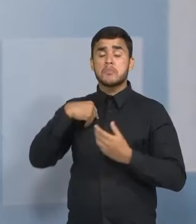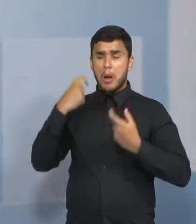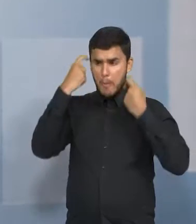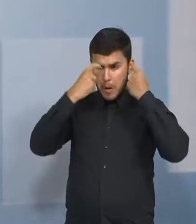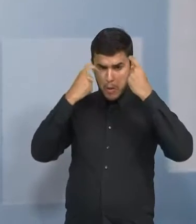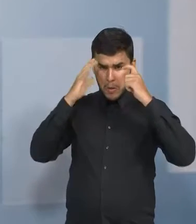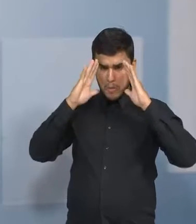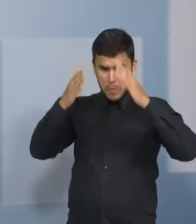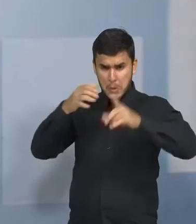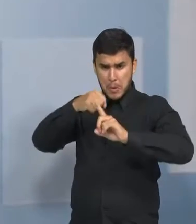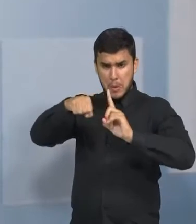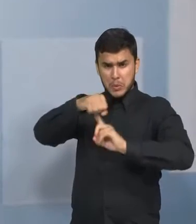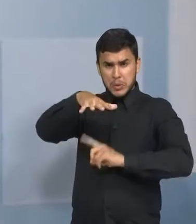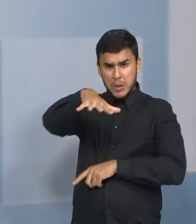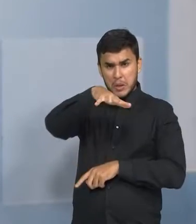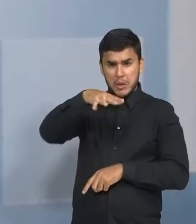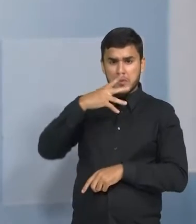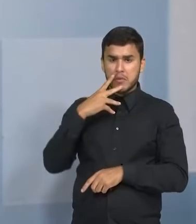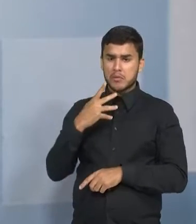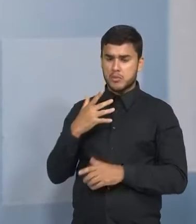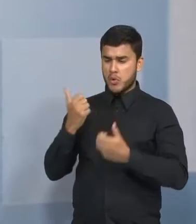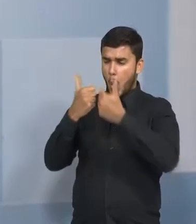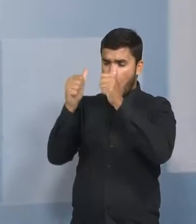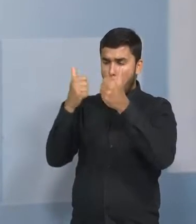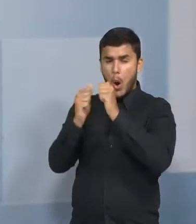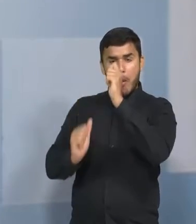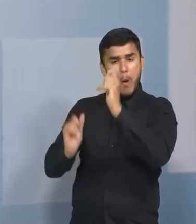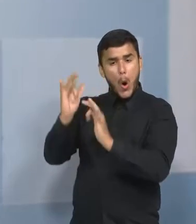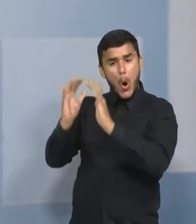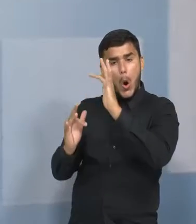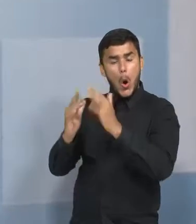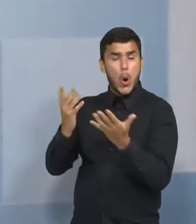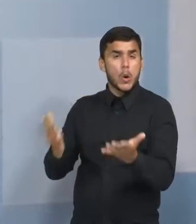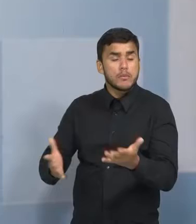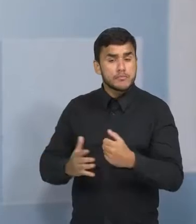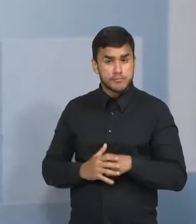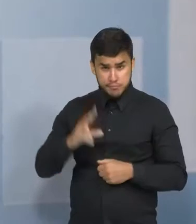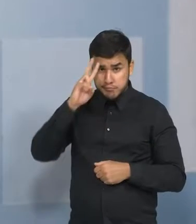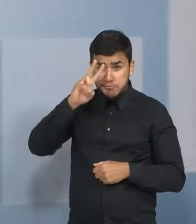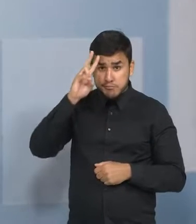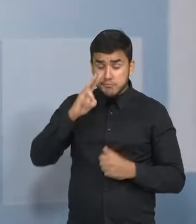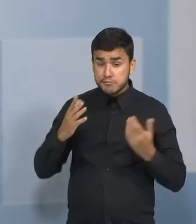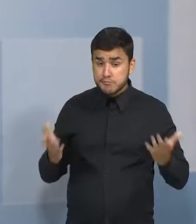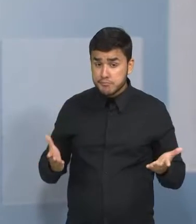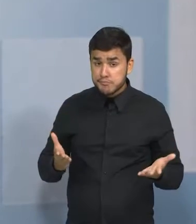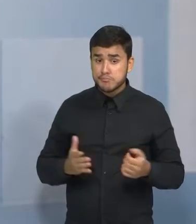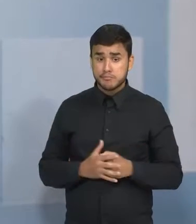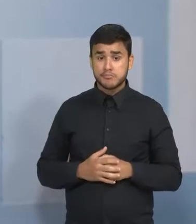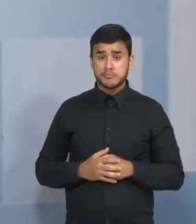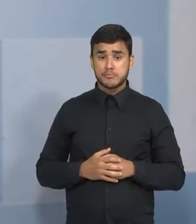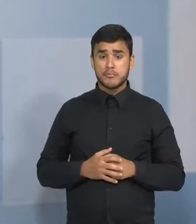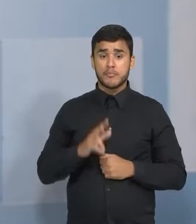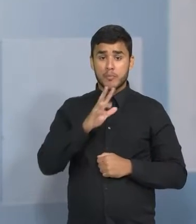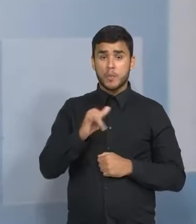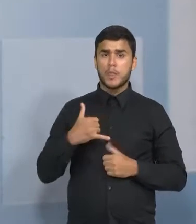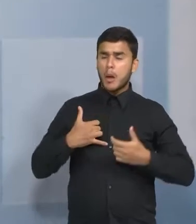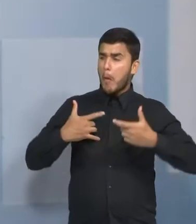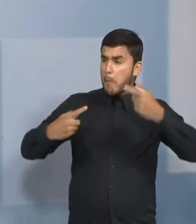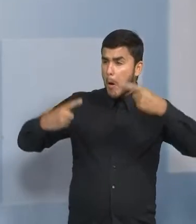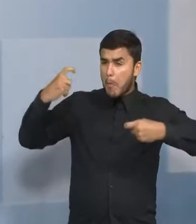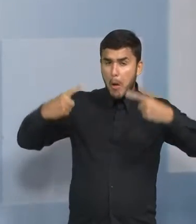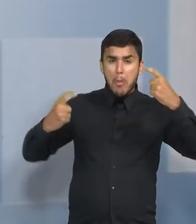preocupação com a sociedade. Tocam fogo em ônibus, tá entendendo? Vão ao embate direto com a